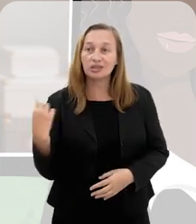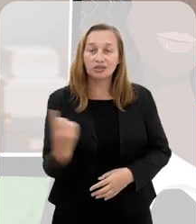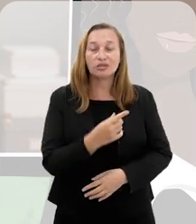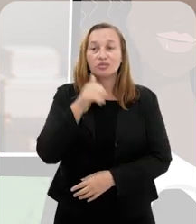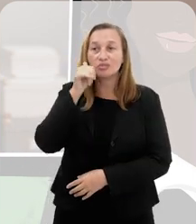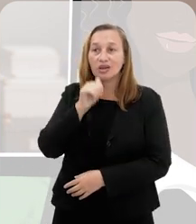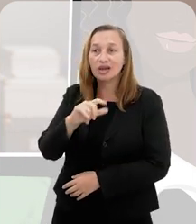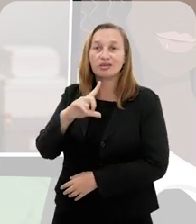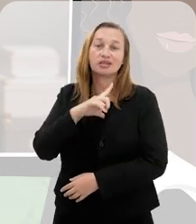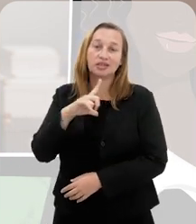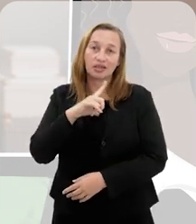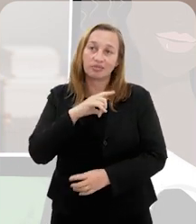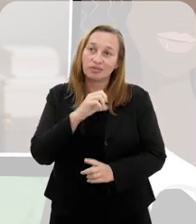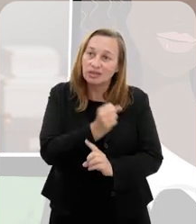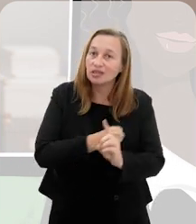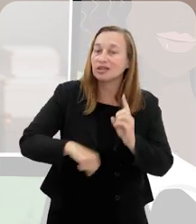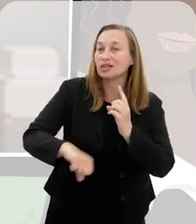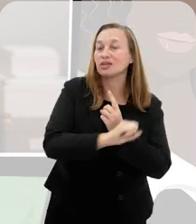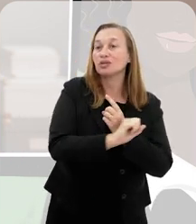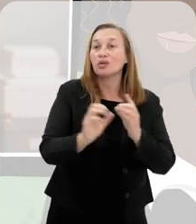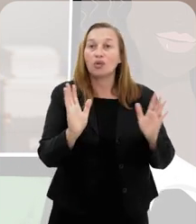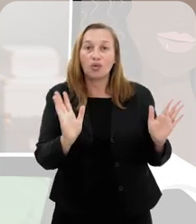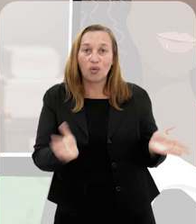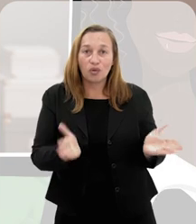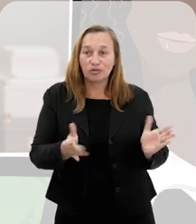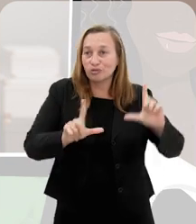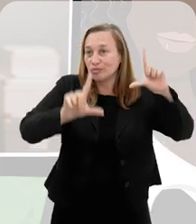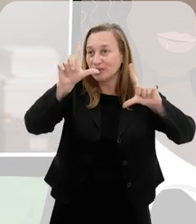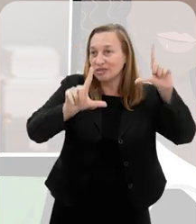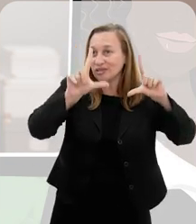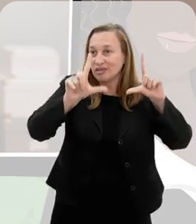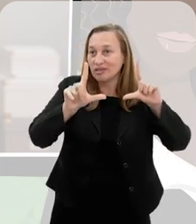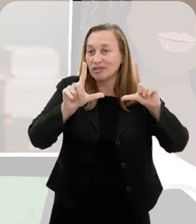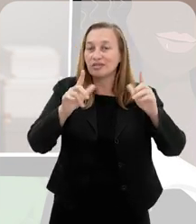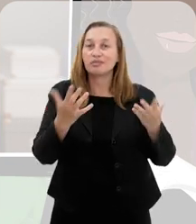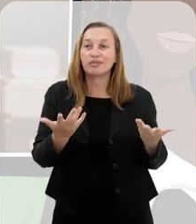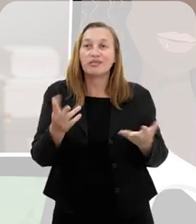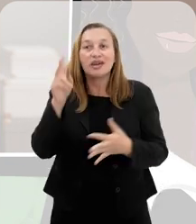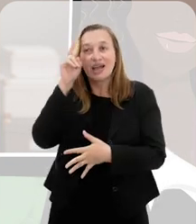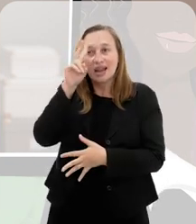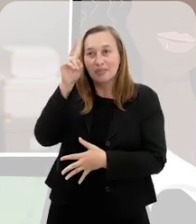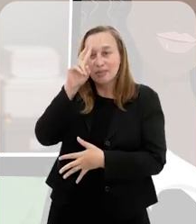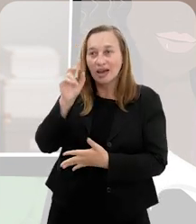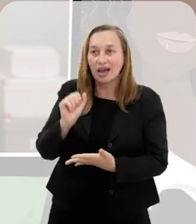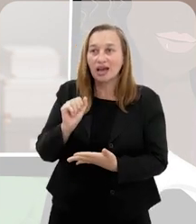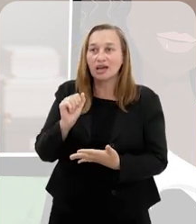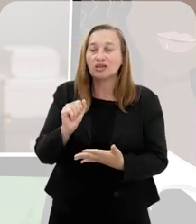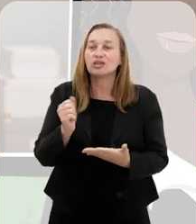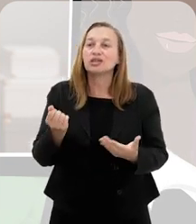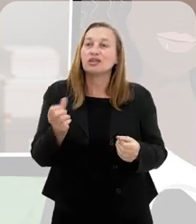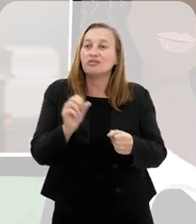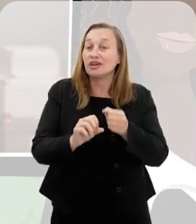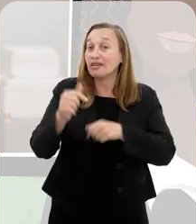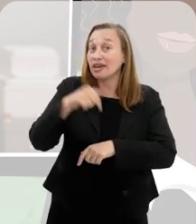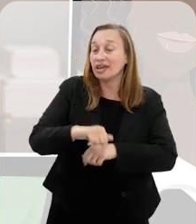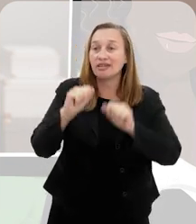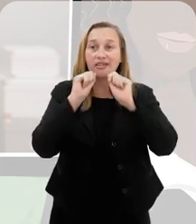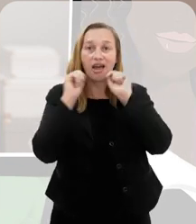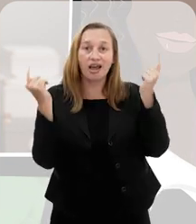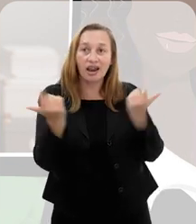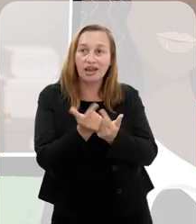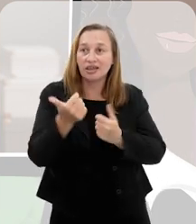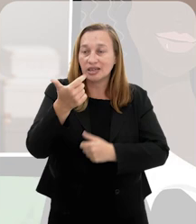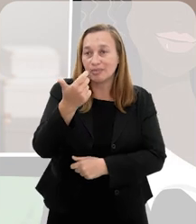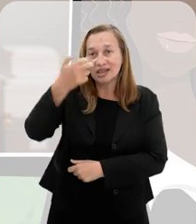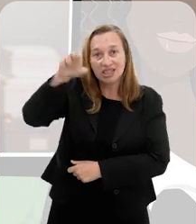desafios que nós, mulheres, temos na sociedade. O programa de hoje, faremos um breve recorte do que tem sido realizado aqui